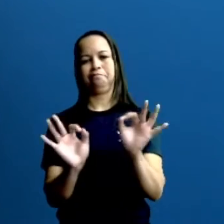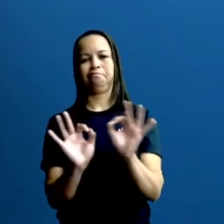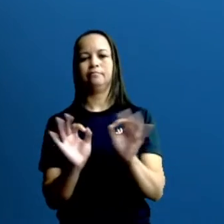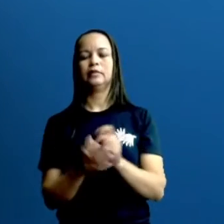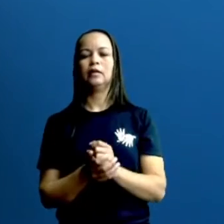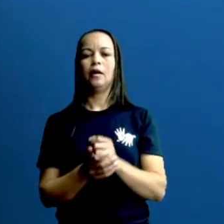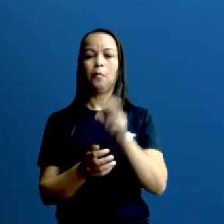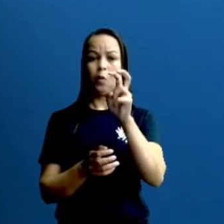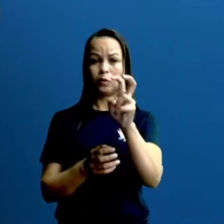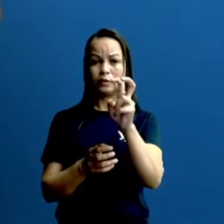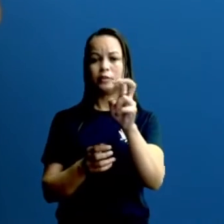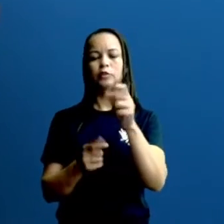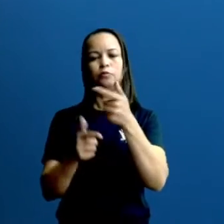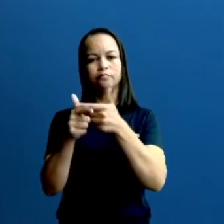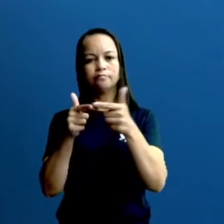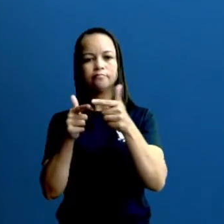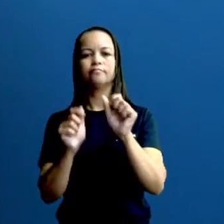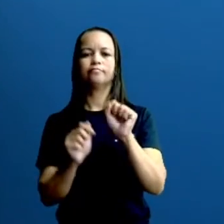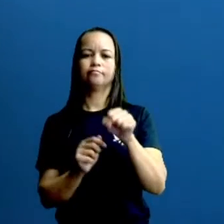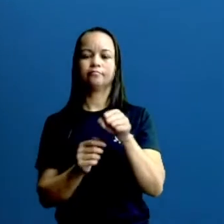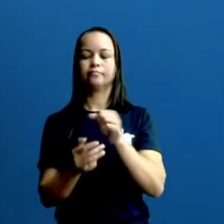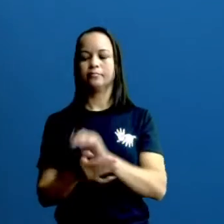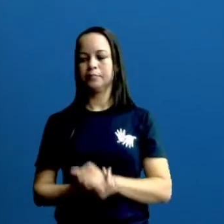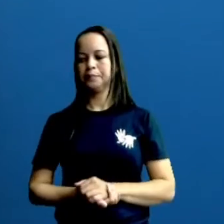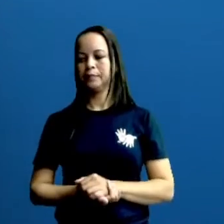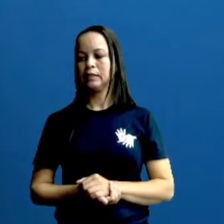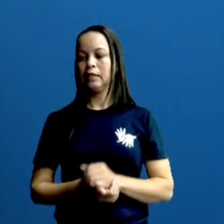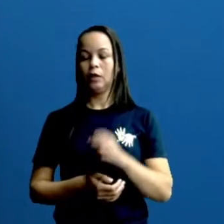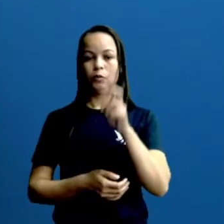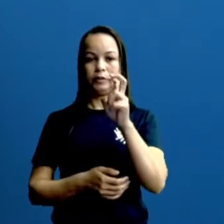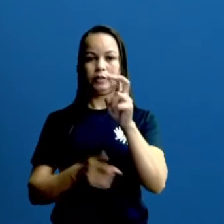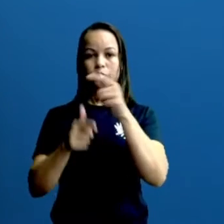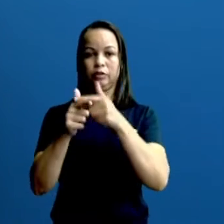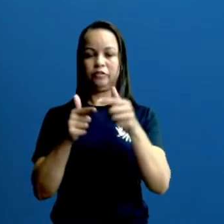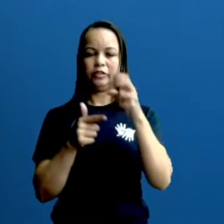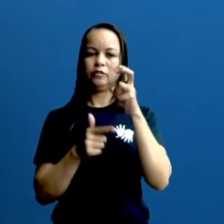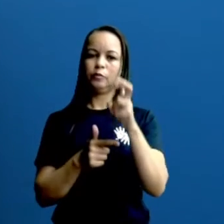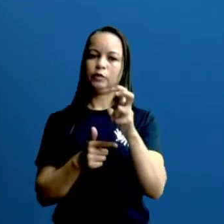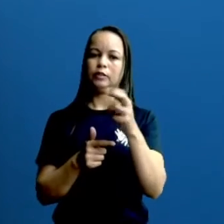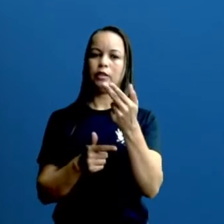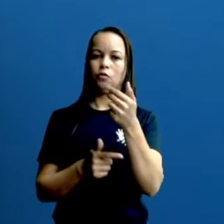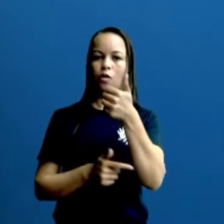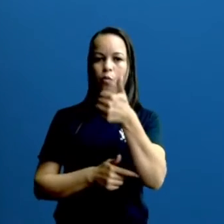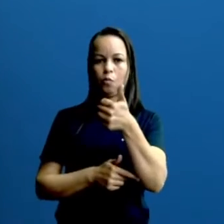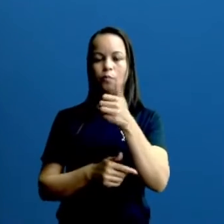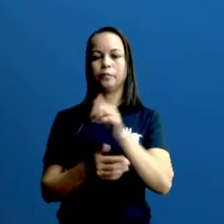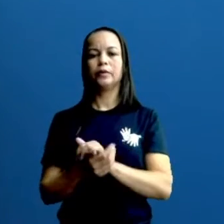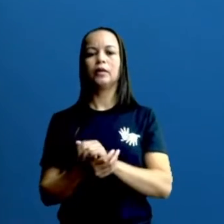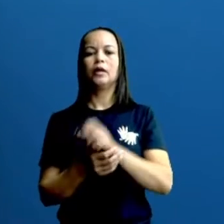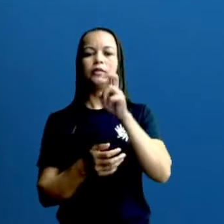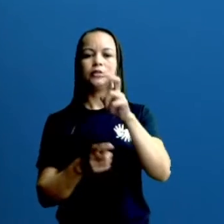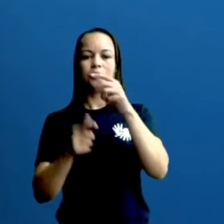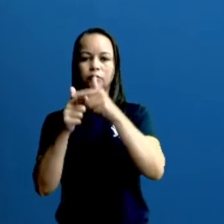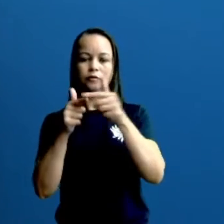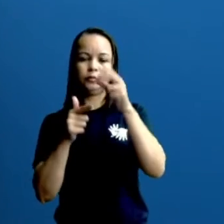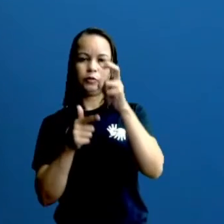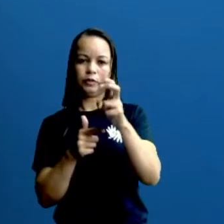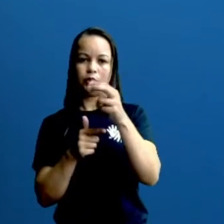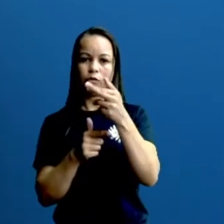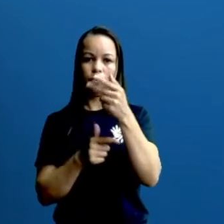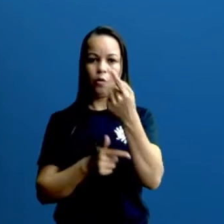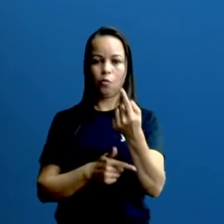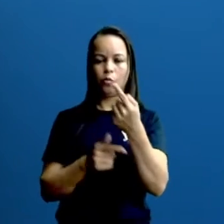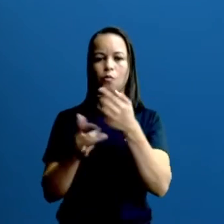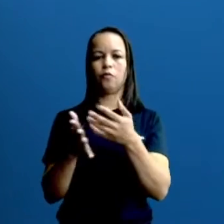não. É divisível por 5? Sim. Então, 5 dividido por 5 dá 1. 5 dividido por 5